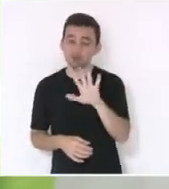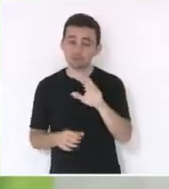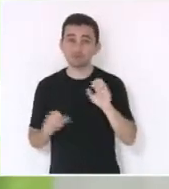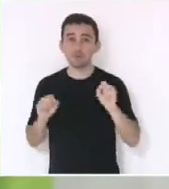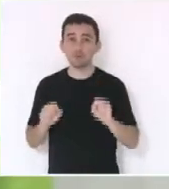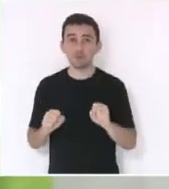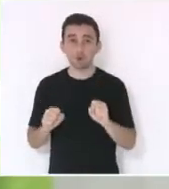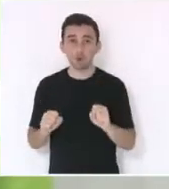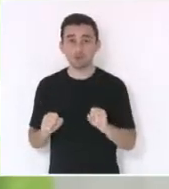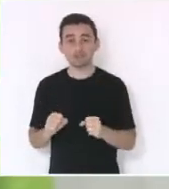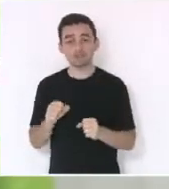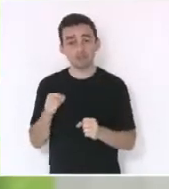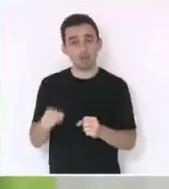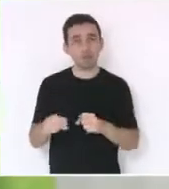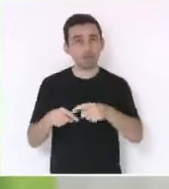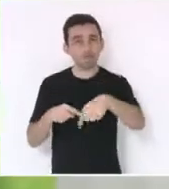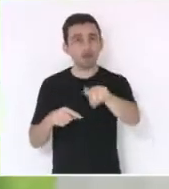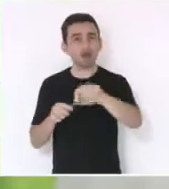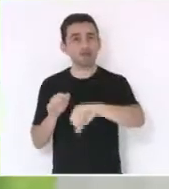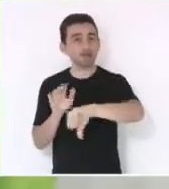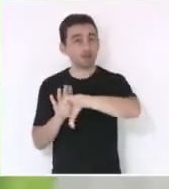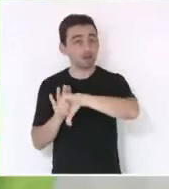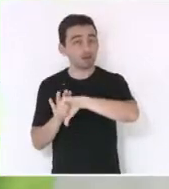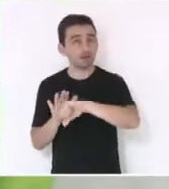na criminalidade, na marginalidade.